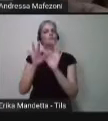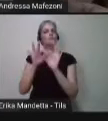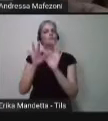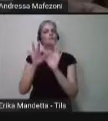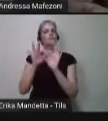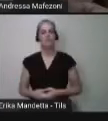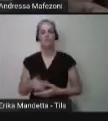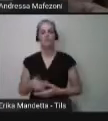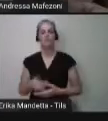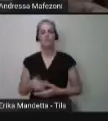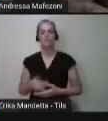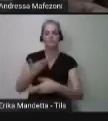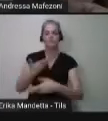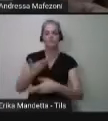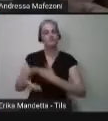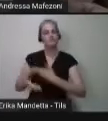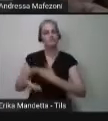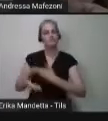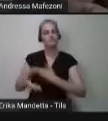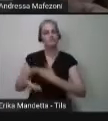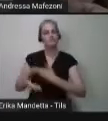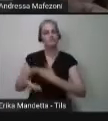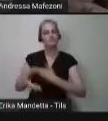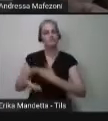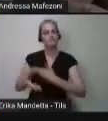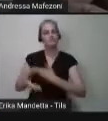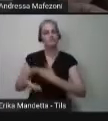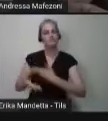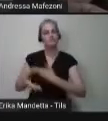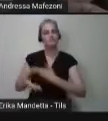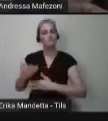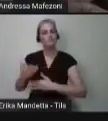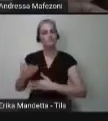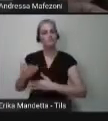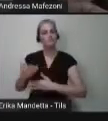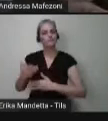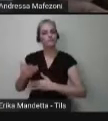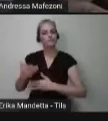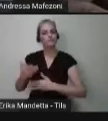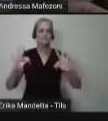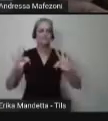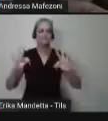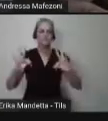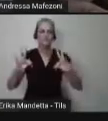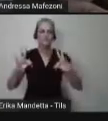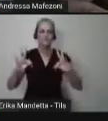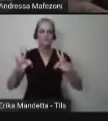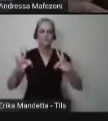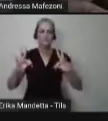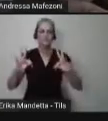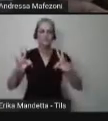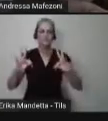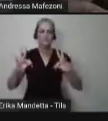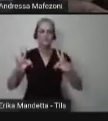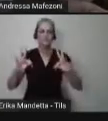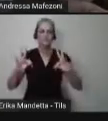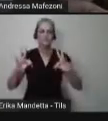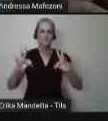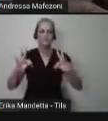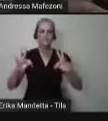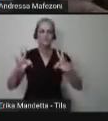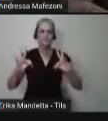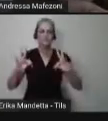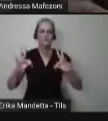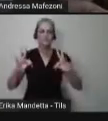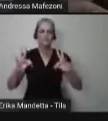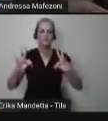de todos os profissionais, de todos os servidores, os integrantes das